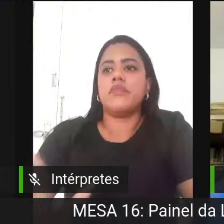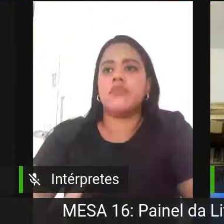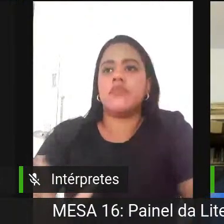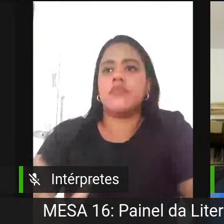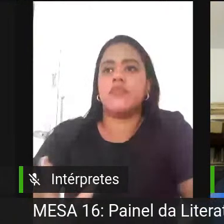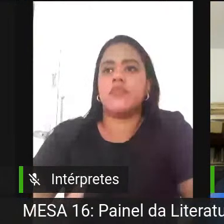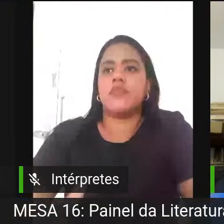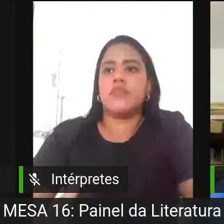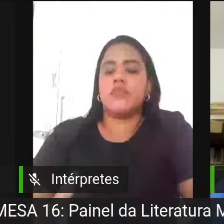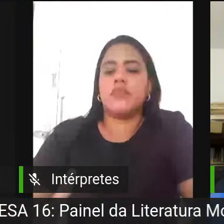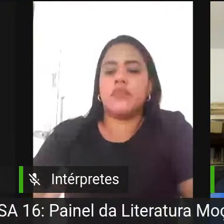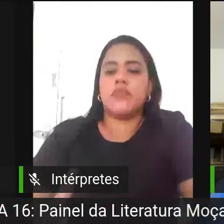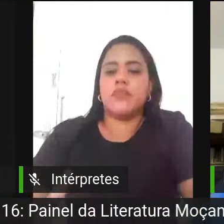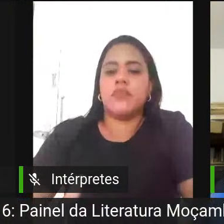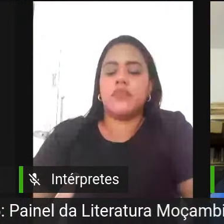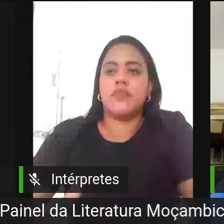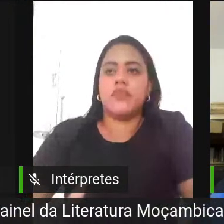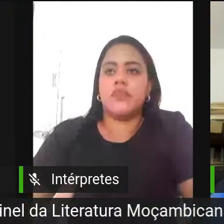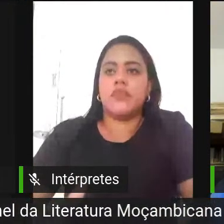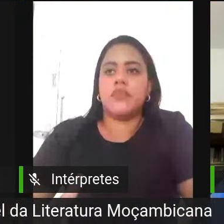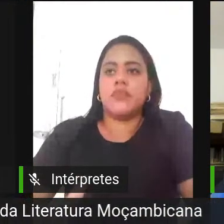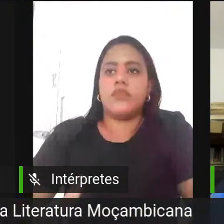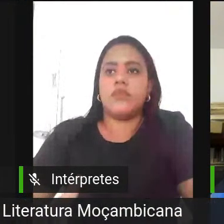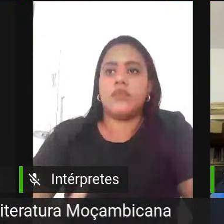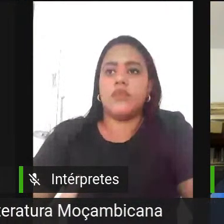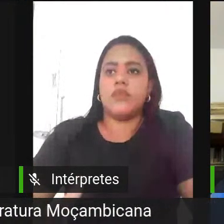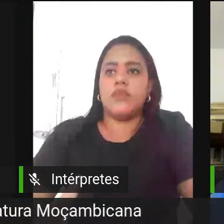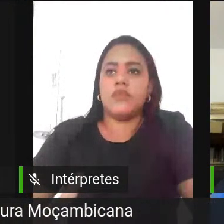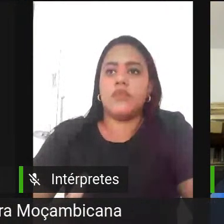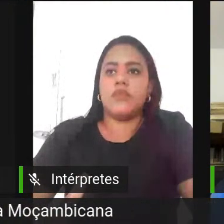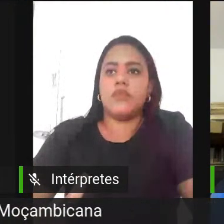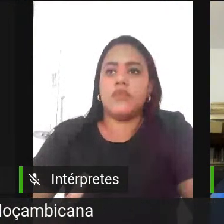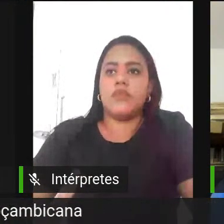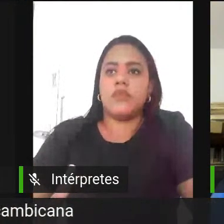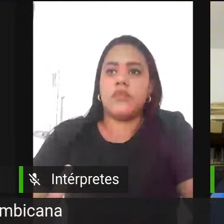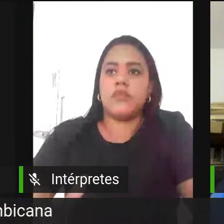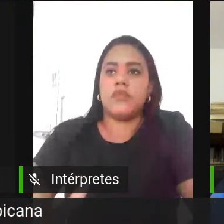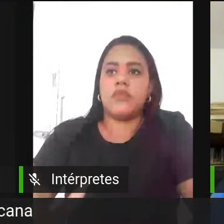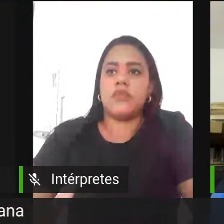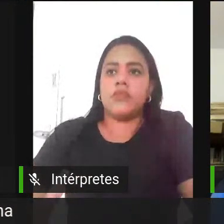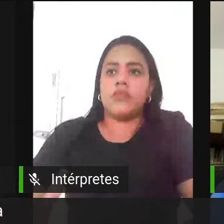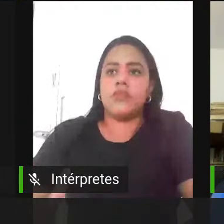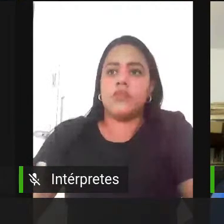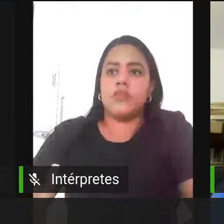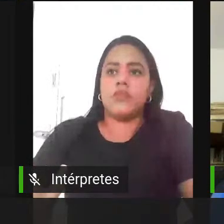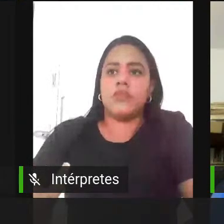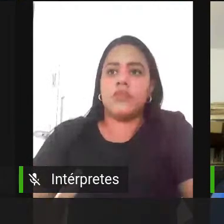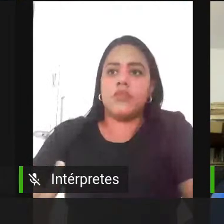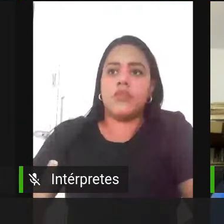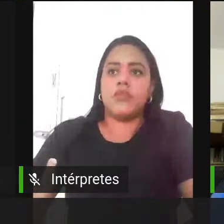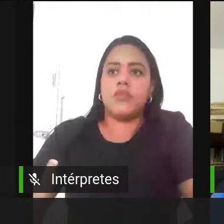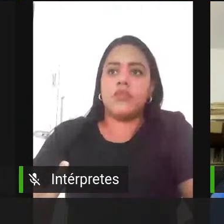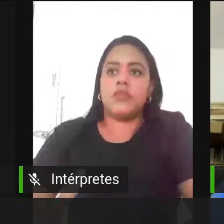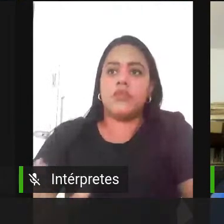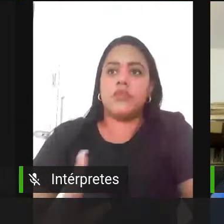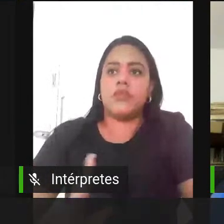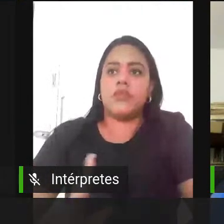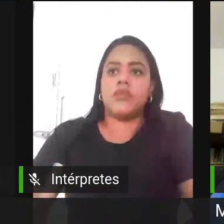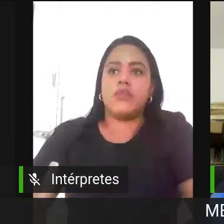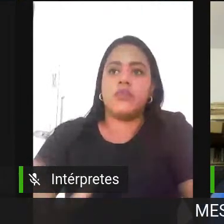nós Sim, todos estamos a conseguimos ouvir. ouvir. Vamos ligar o microfone. Vamos ligar o Carlos, microfone estou para o outro a ouvindo. falar.